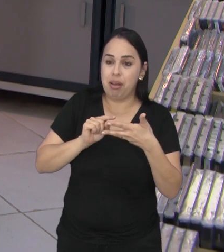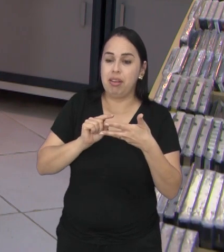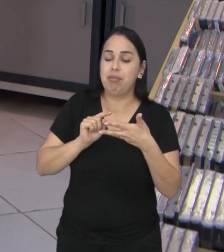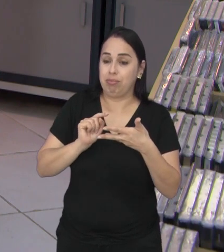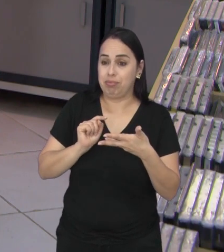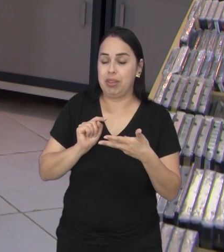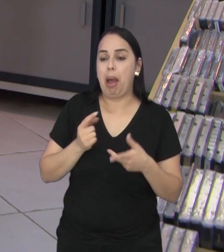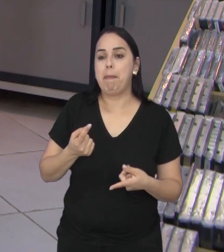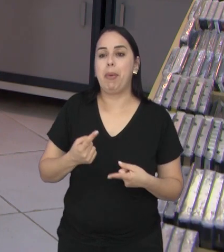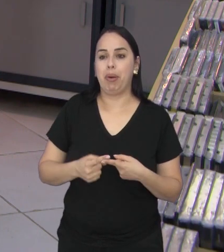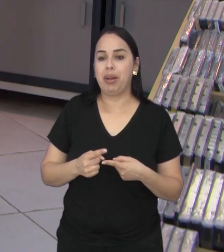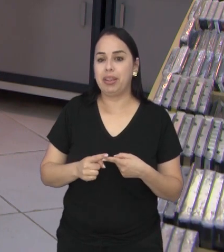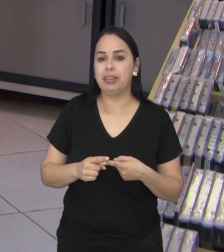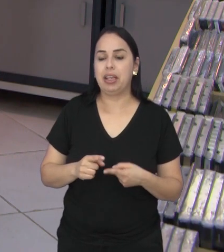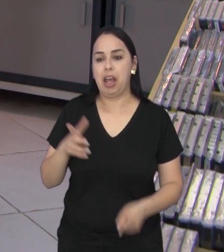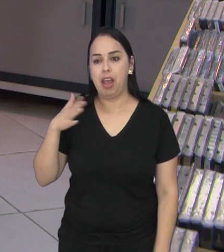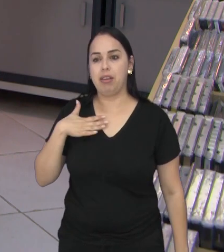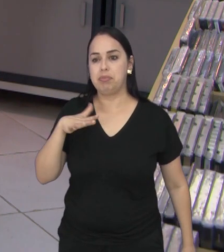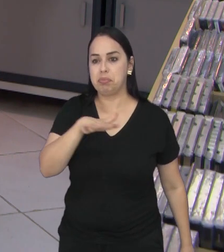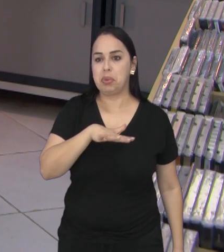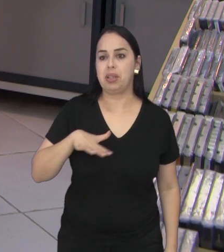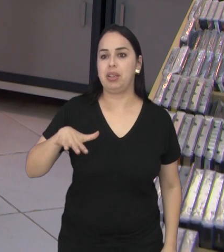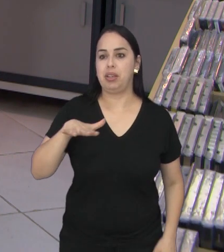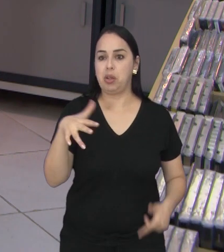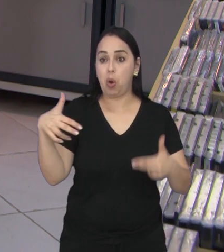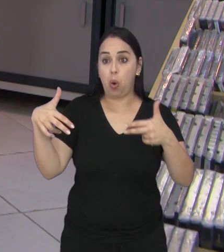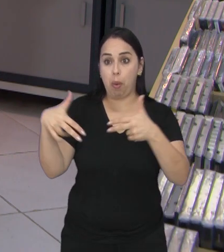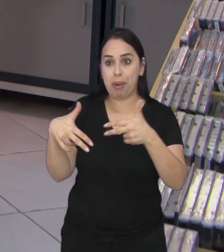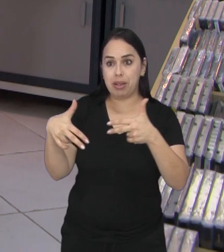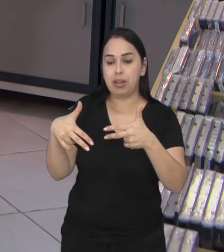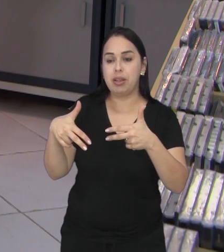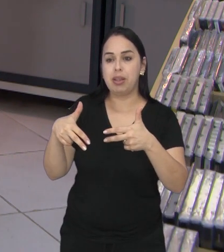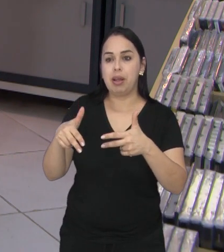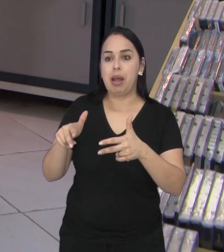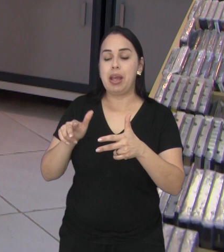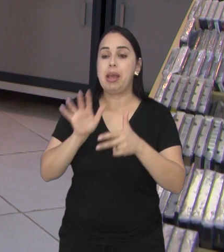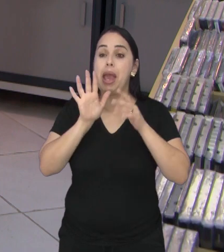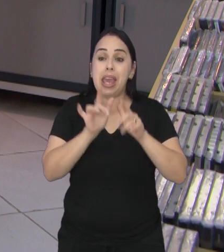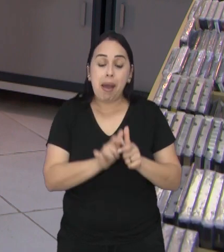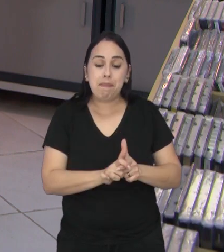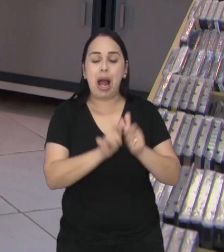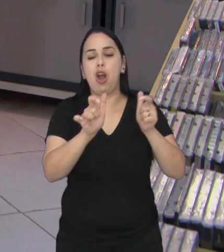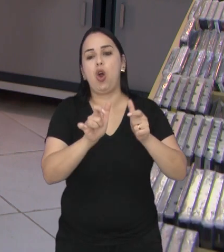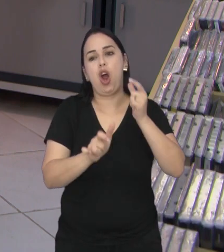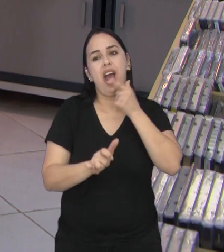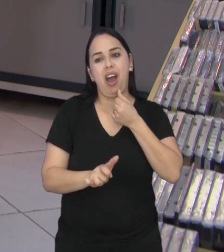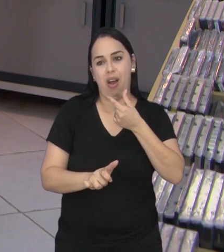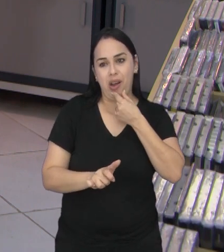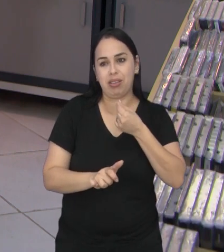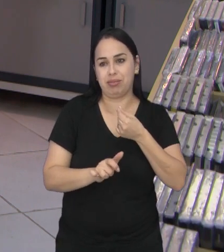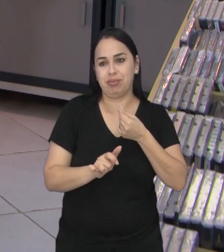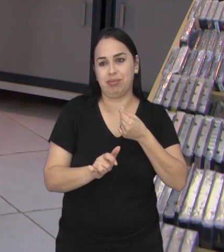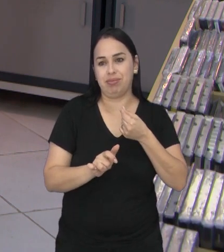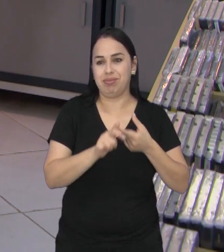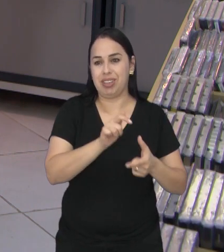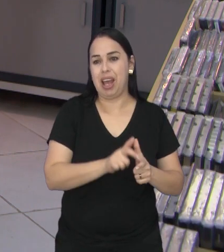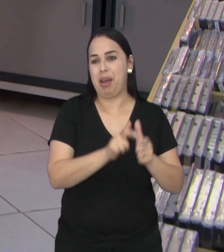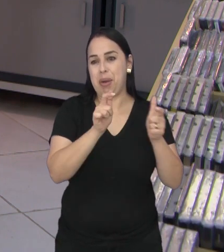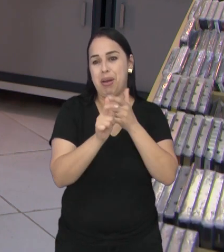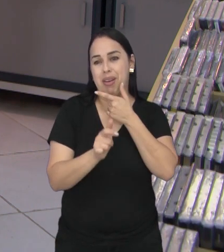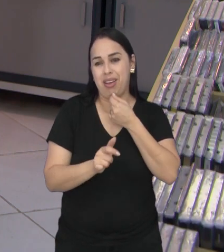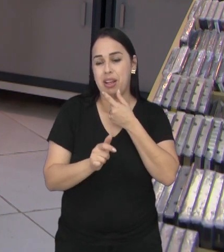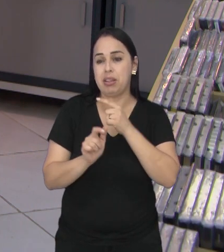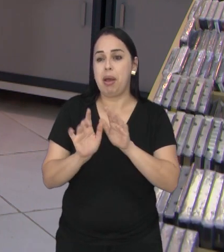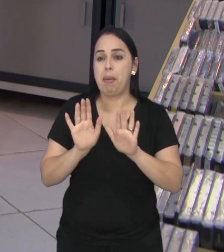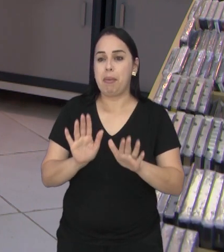E também porque eu faço parte do movimento hip hop, que é um movimento majoritariamente masculino, né? Composto na sua grande maioria